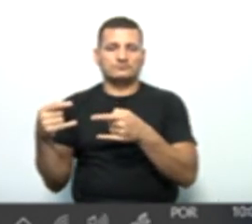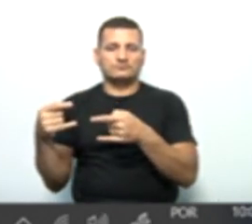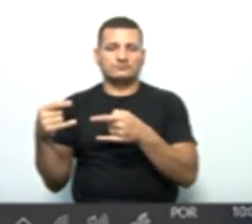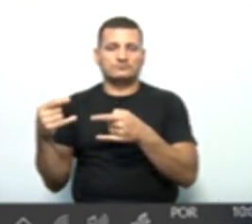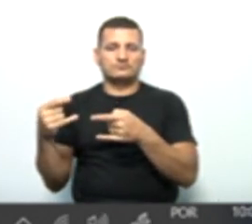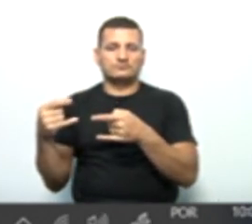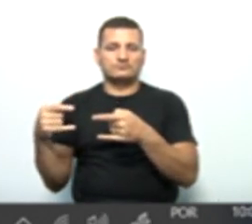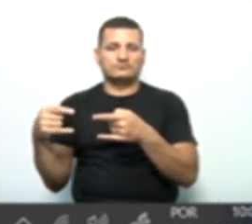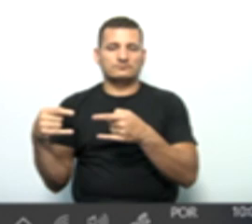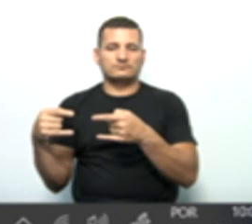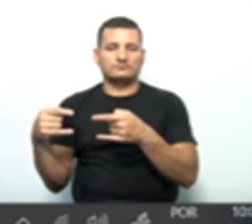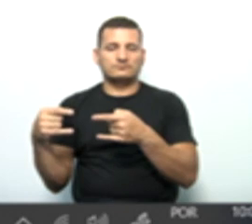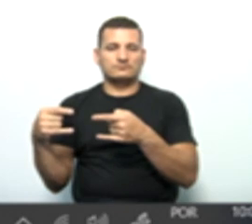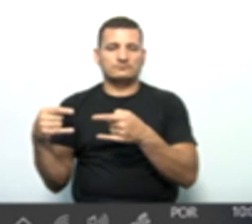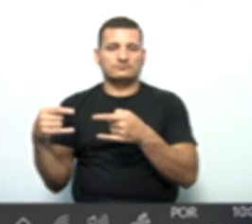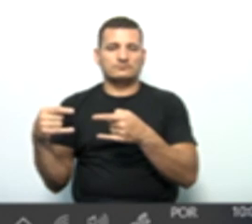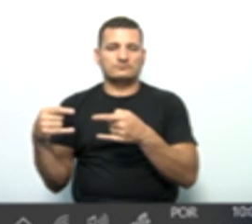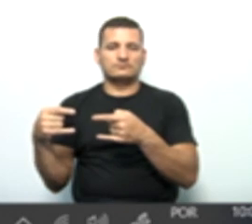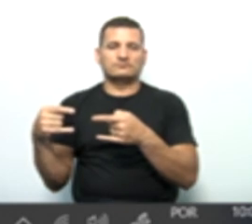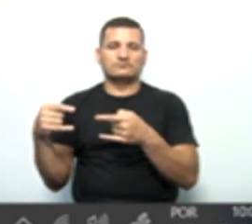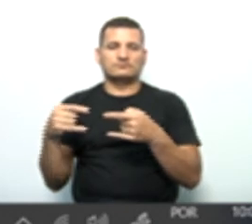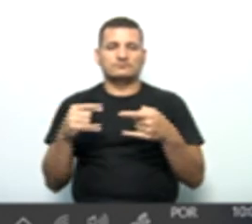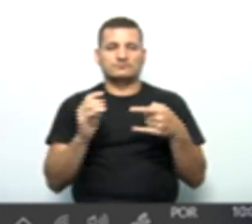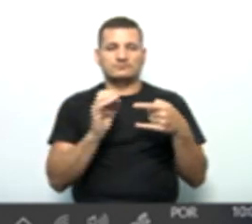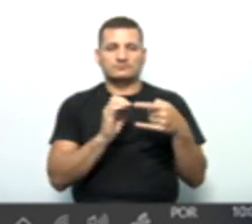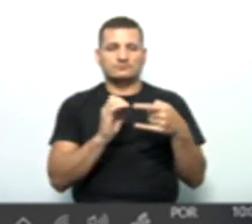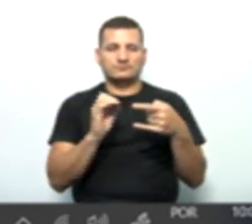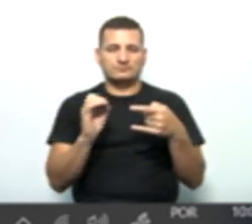Aqui eu vou botar 00,